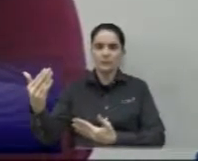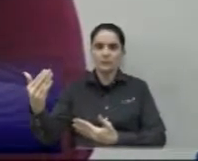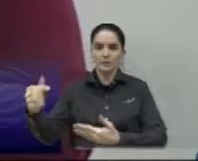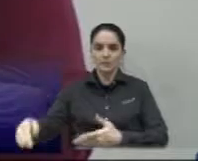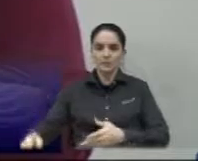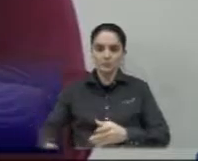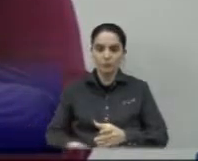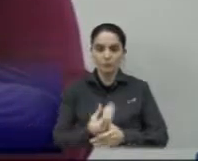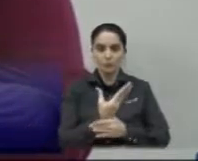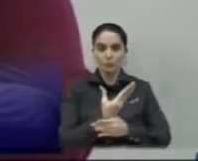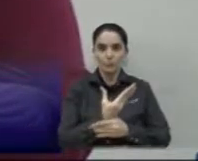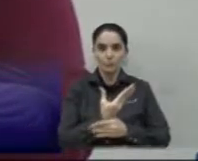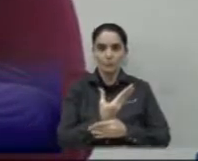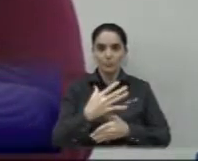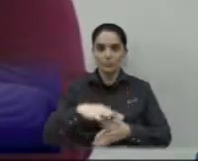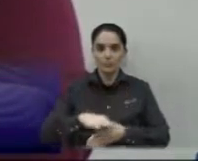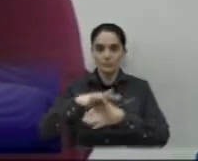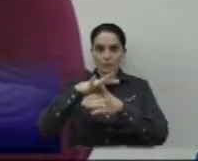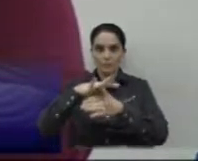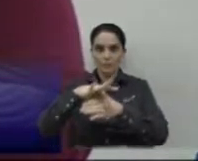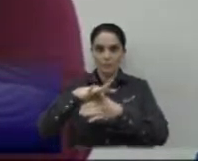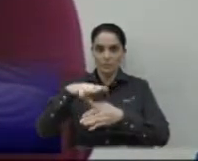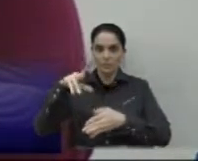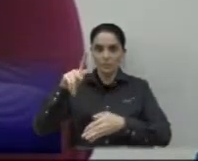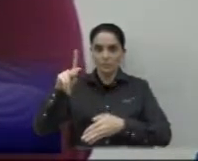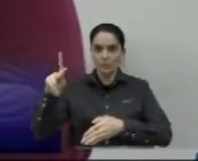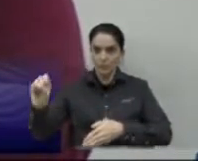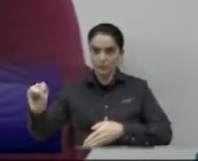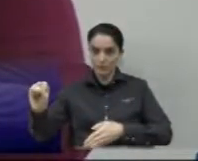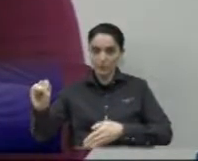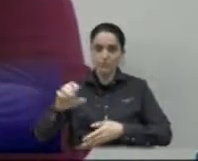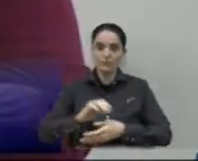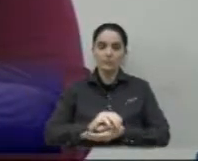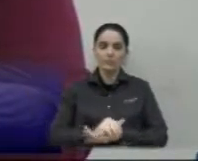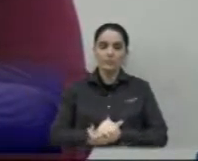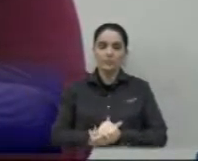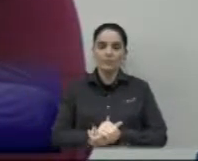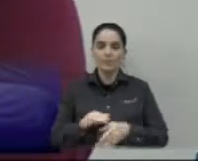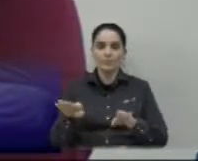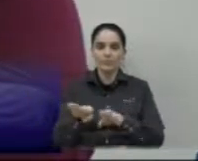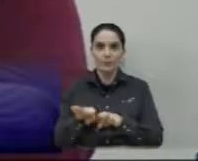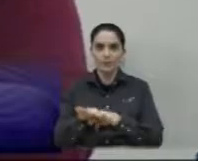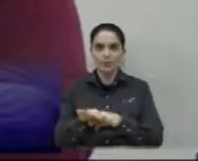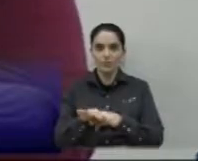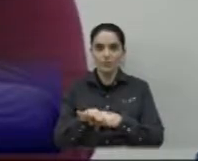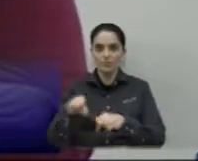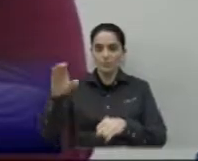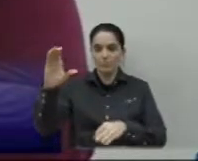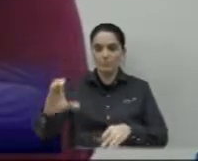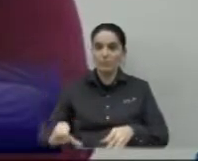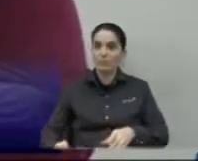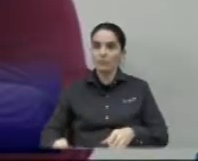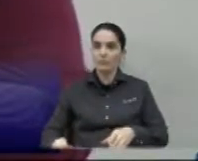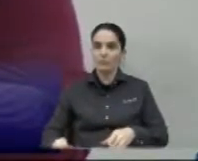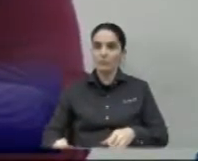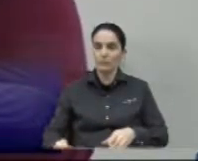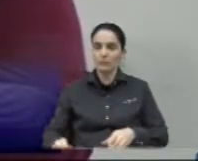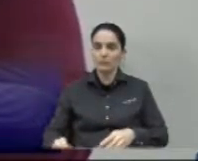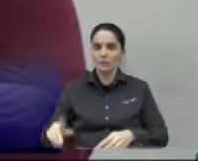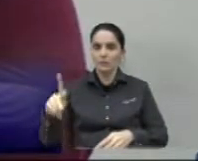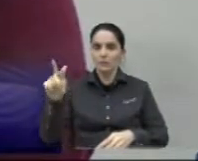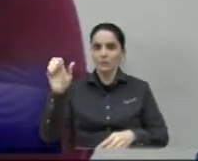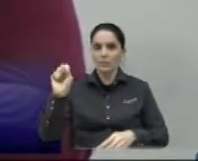do partido do qual eu faço parte, do PPS, e também era o coordenador diocesano da Pastoral da Sobriedade,